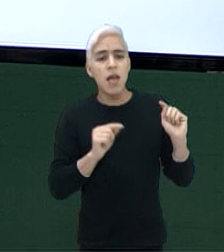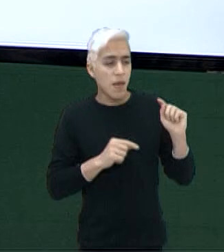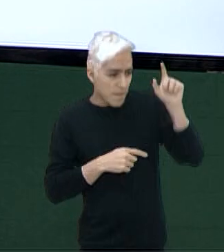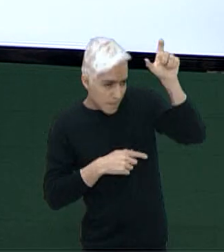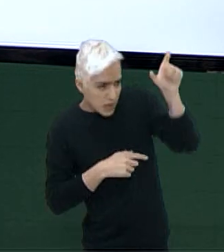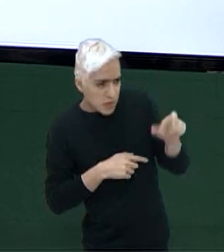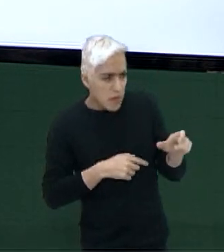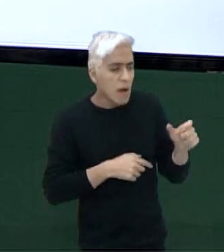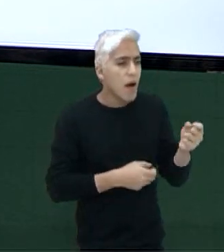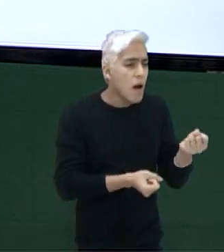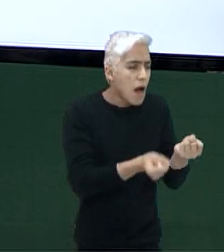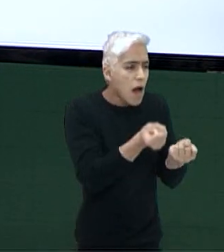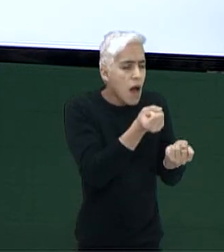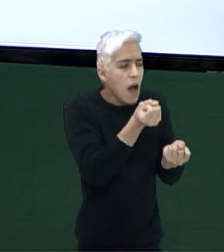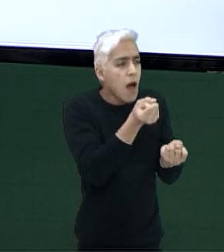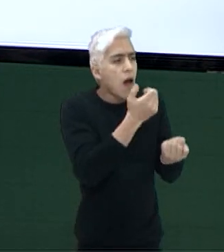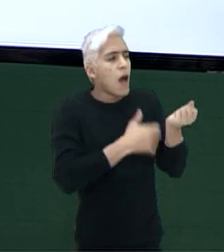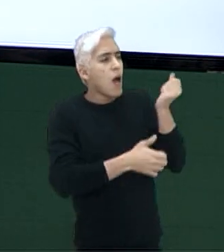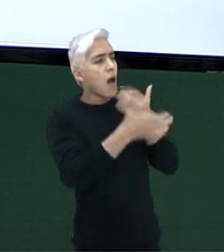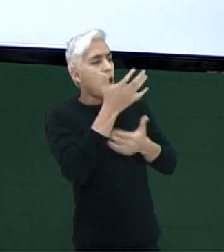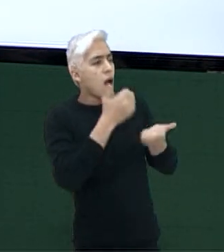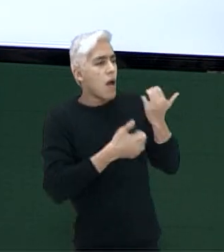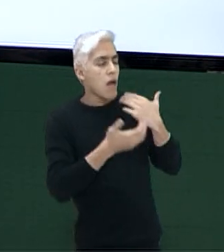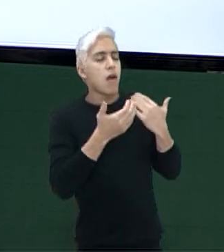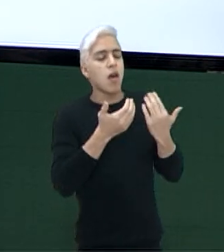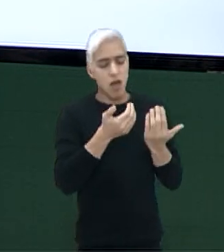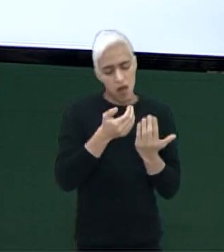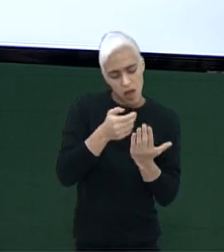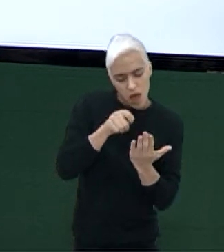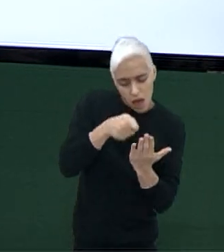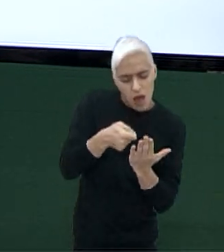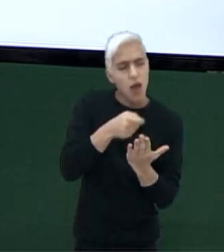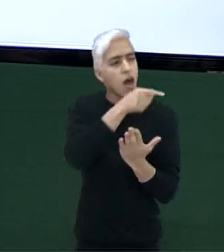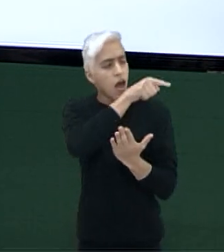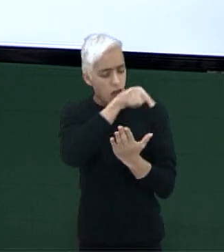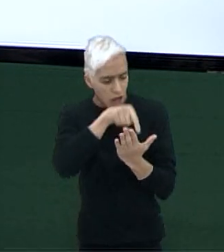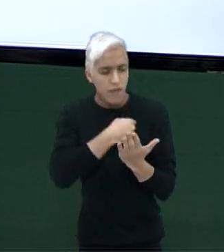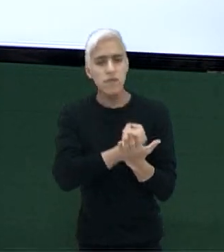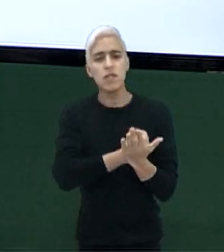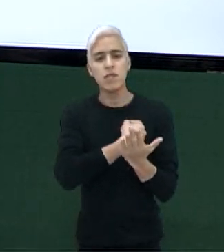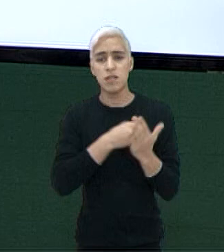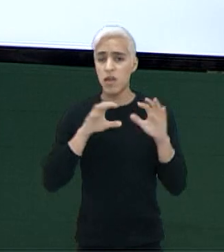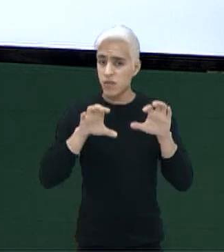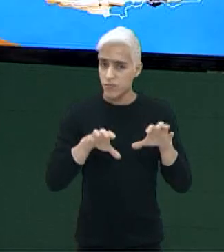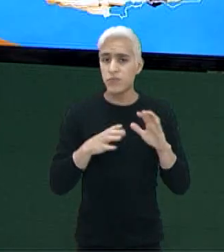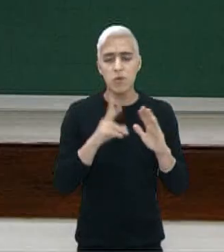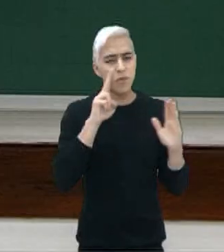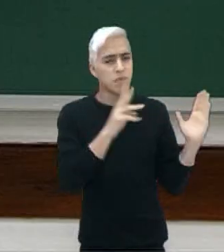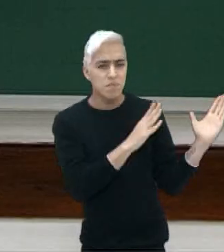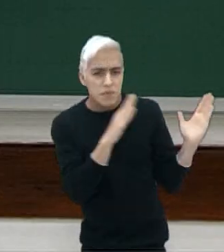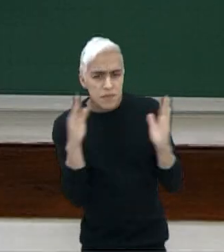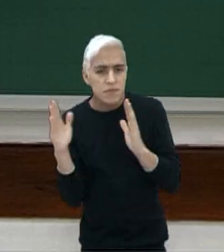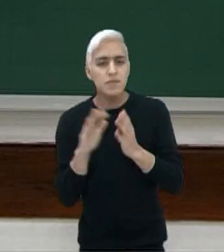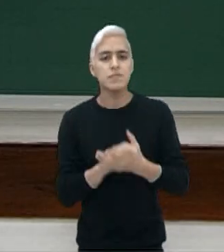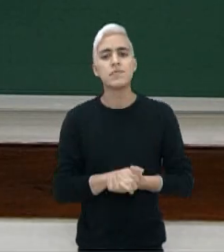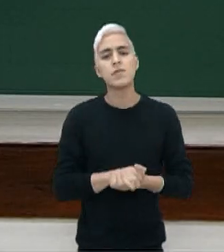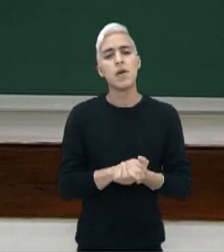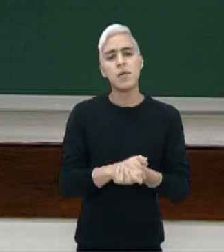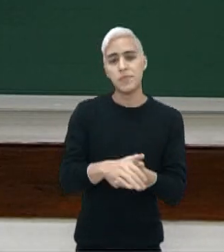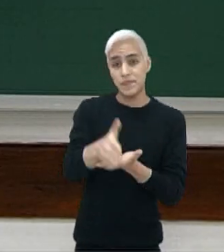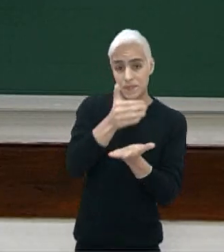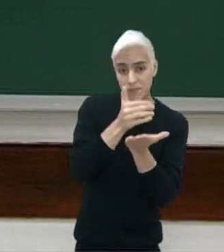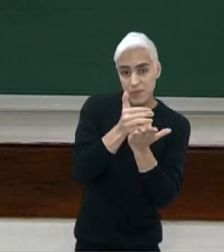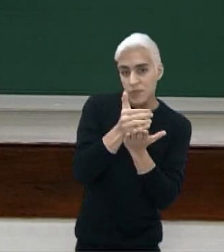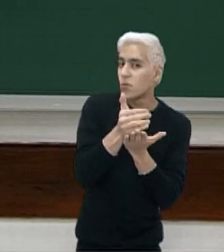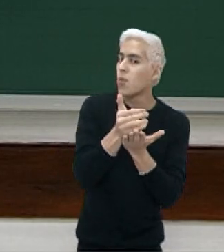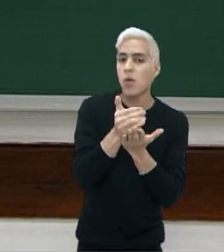de alguém, né? A trajetória da vida de alguém. Tá? A gente vai ver uma trajetória. Vamos lá, vamos começar então. A gente também vai